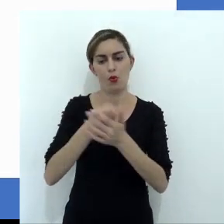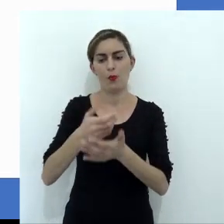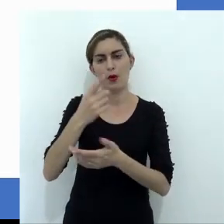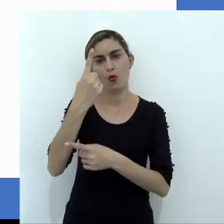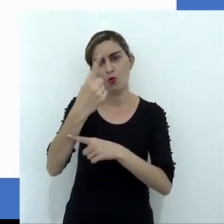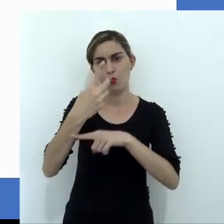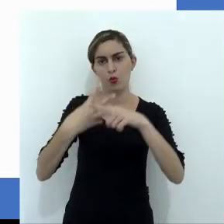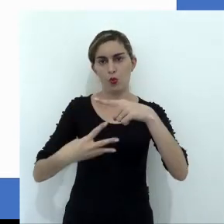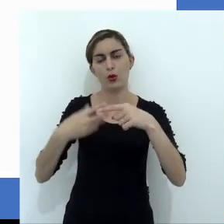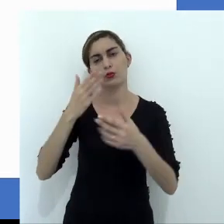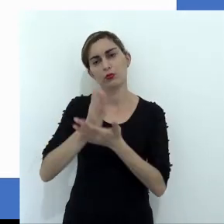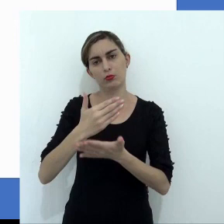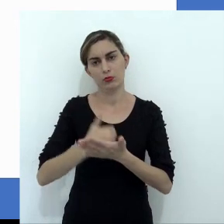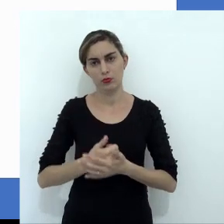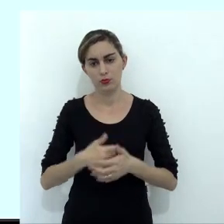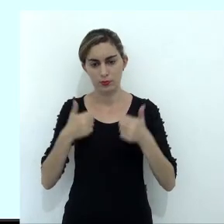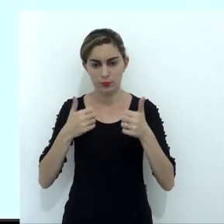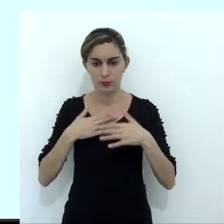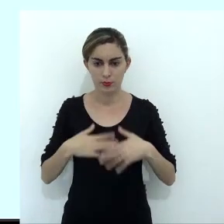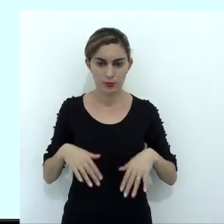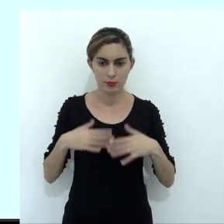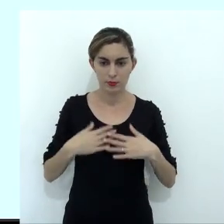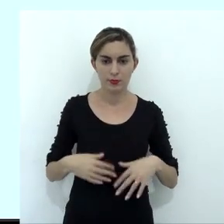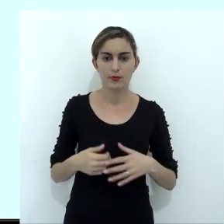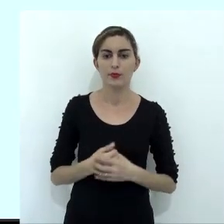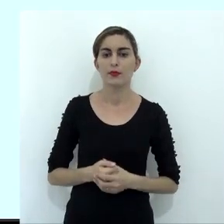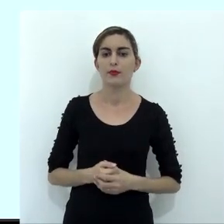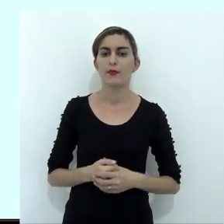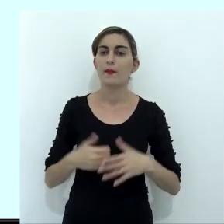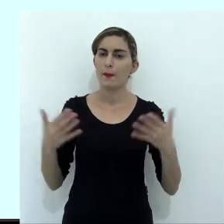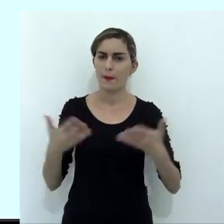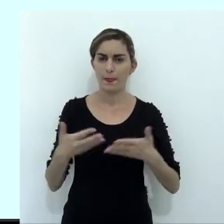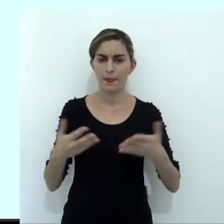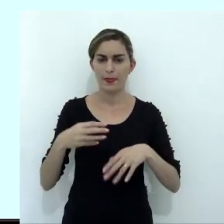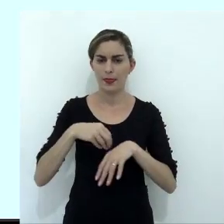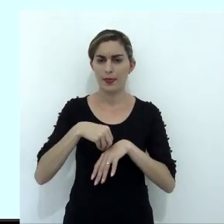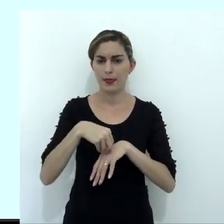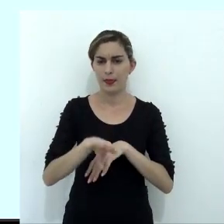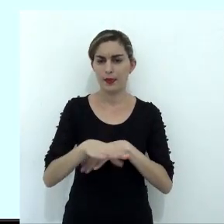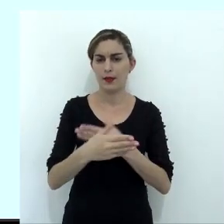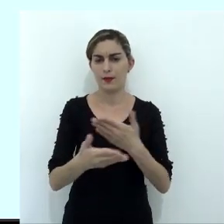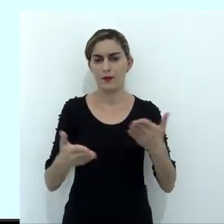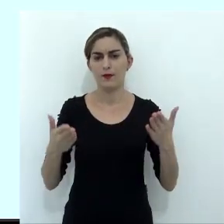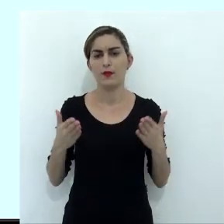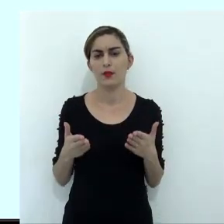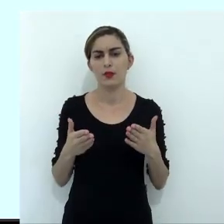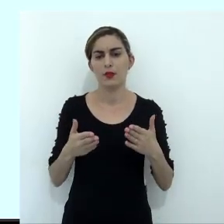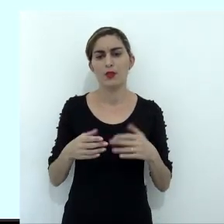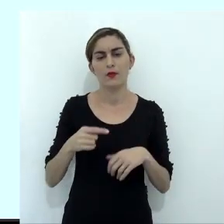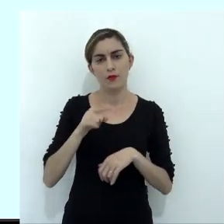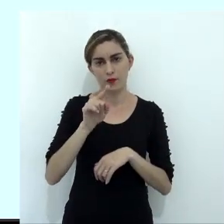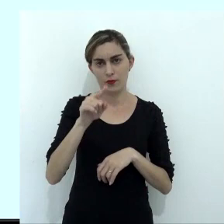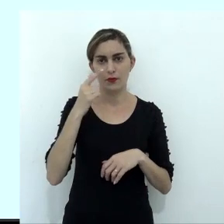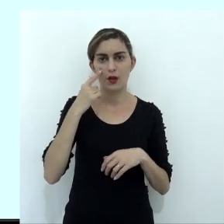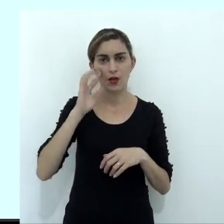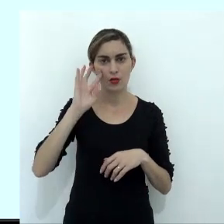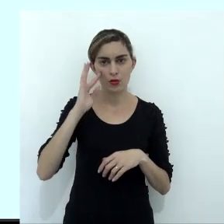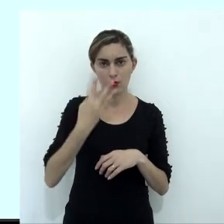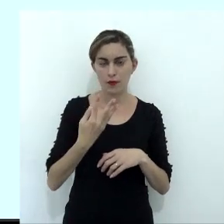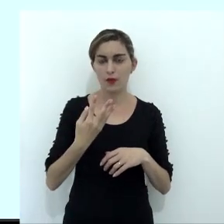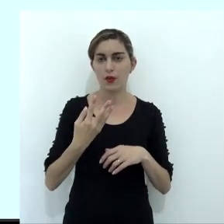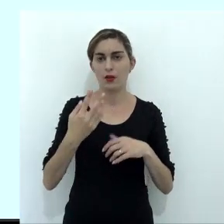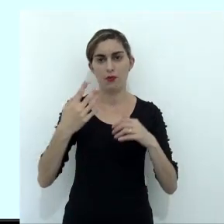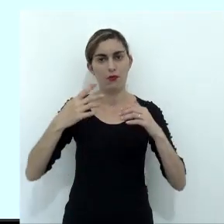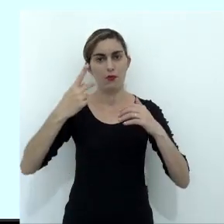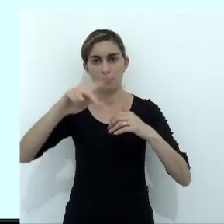comprar 1/4 desse bolo. Tranquilidade? Agora eu trouxe um probleminha para vocês, tá certo? Vocês vão resolver